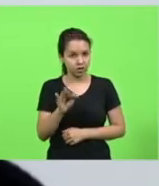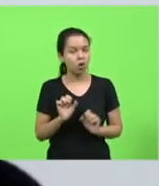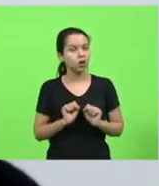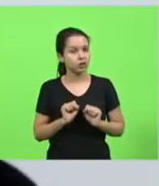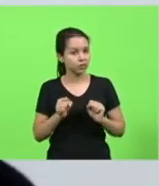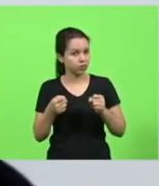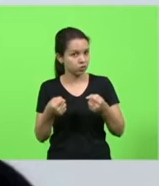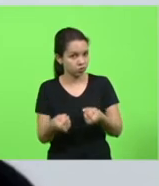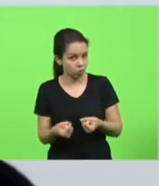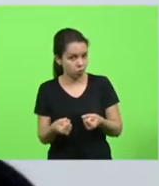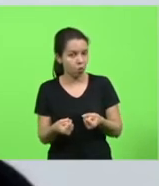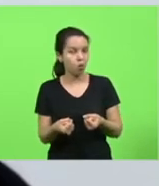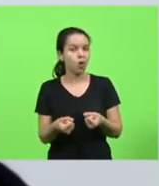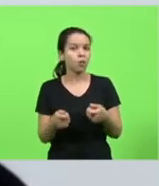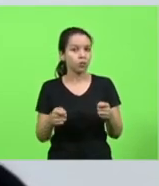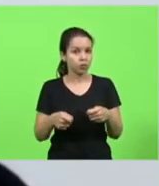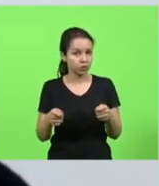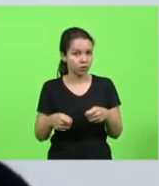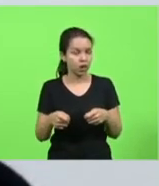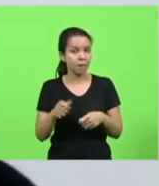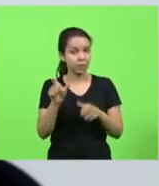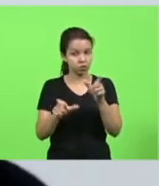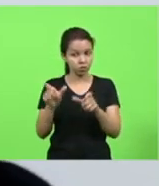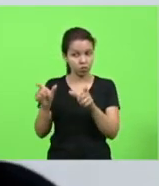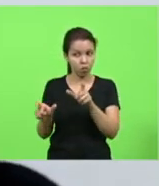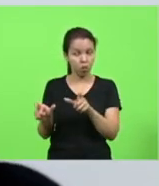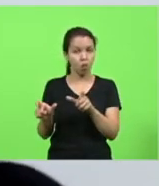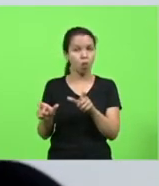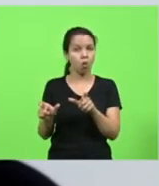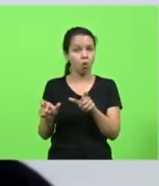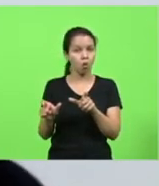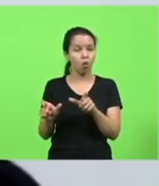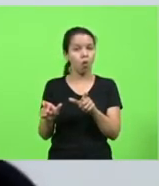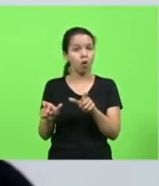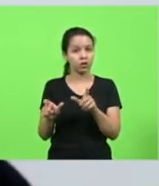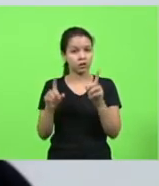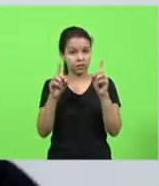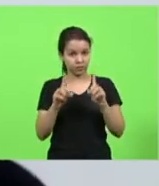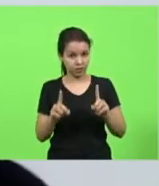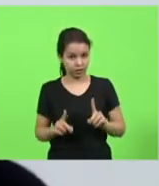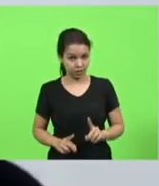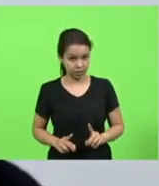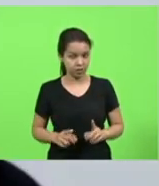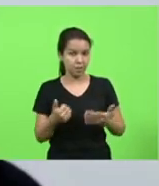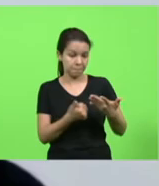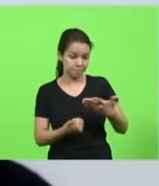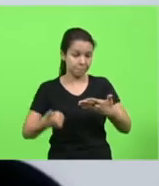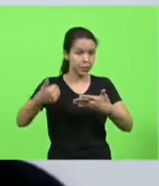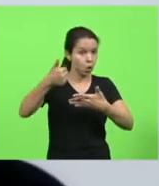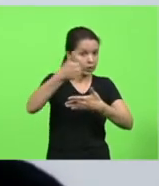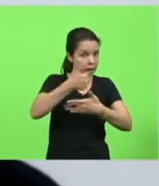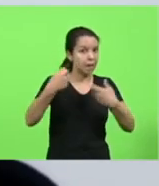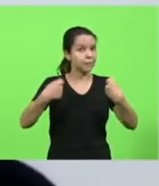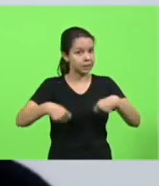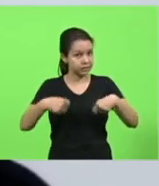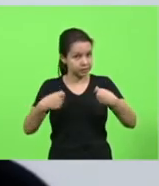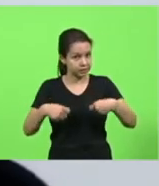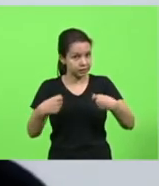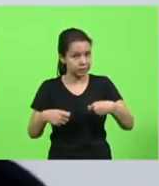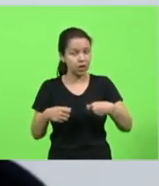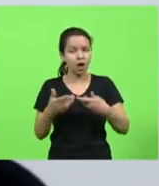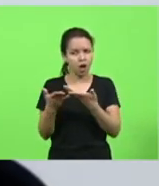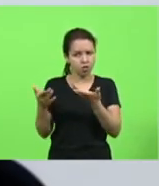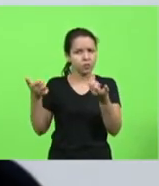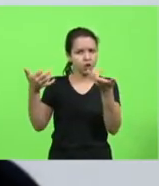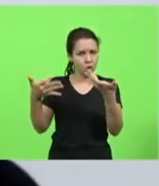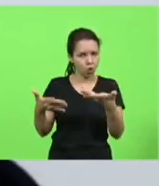dessa possibilidade das pessoas com deficiência serem prioridade na vacinação, por tudo que já foi dito, e principalmente